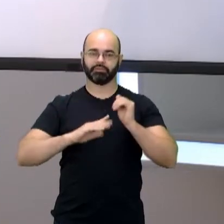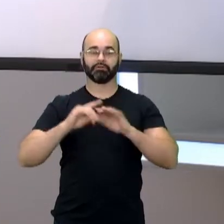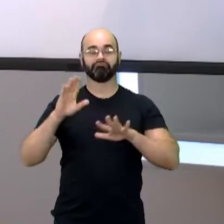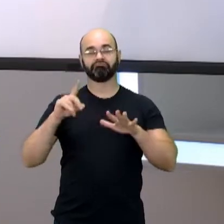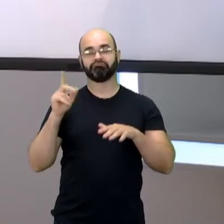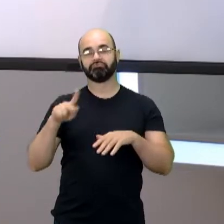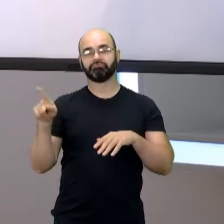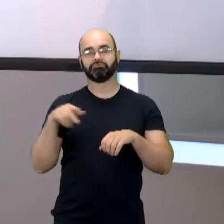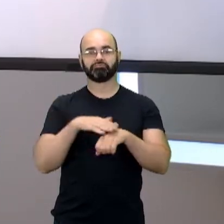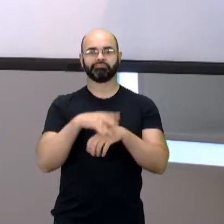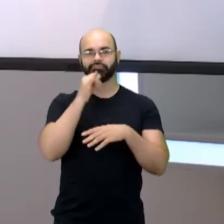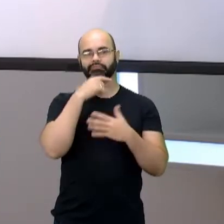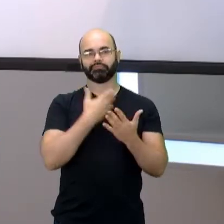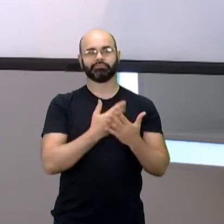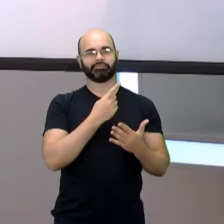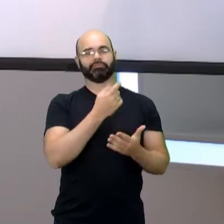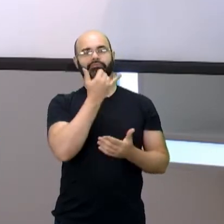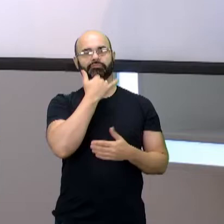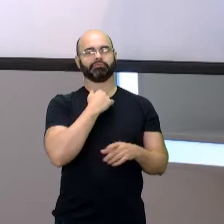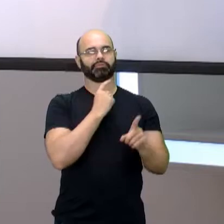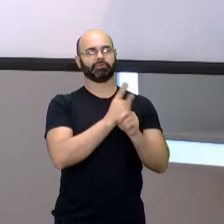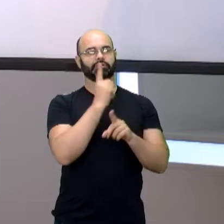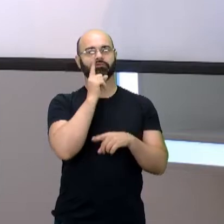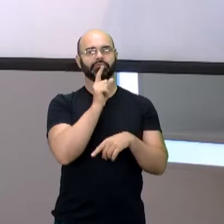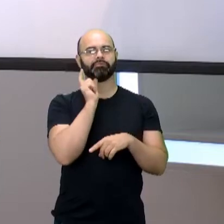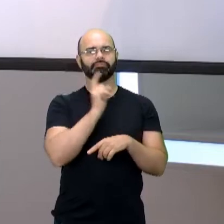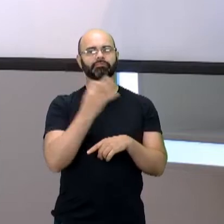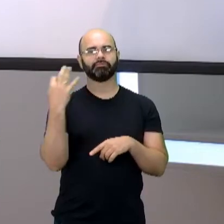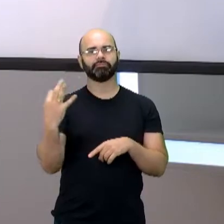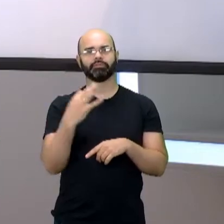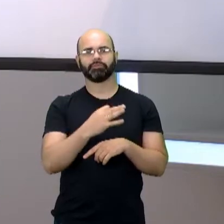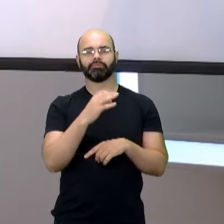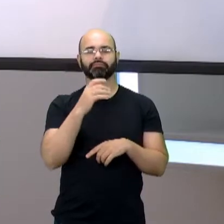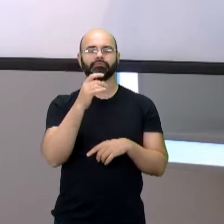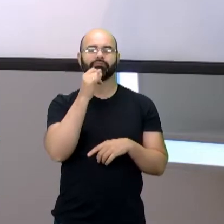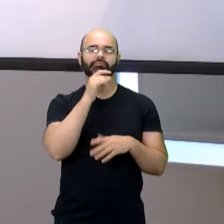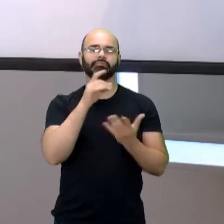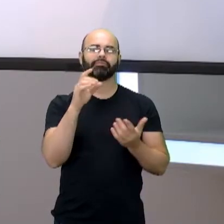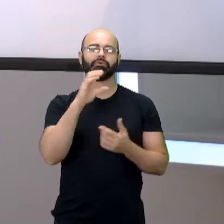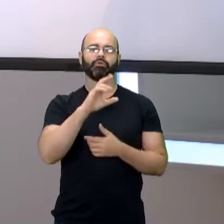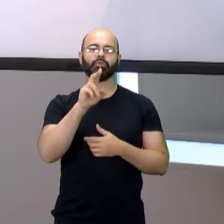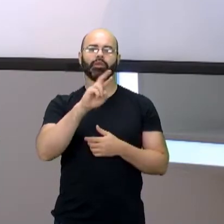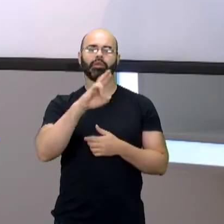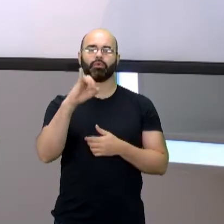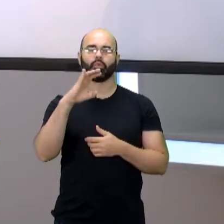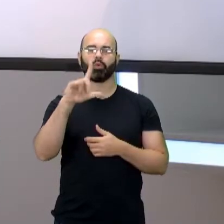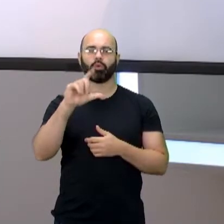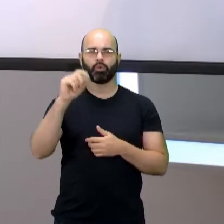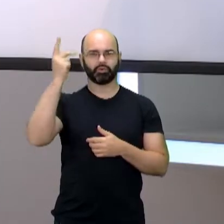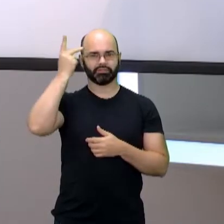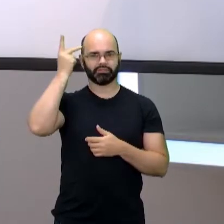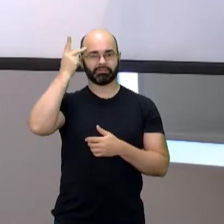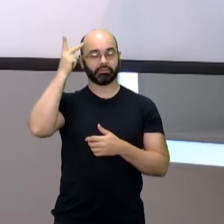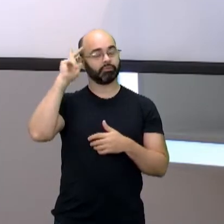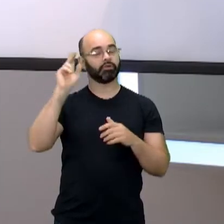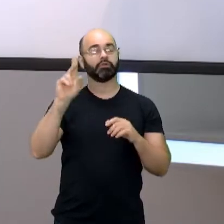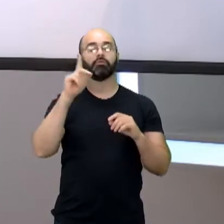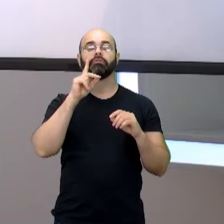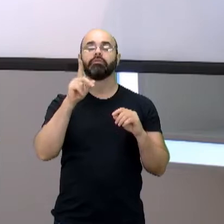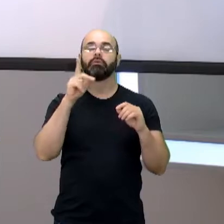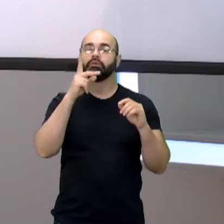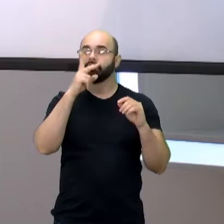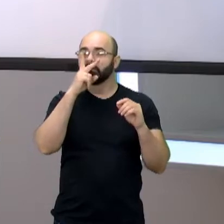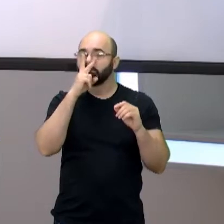vá procurar o aluno e não ache igualzinho lá no caderno do currículo do Estado de São Paulo. Mas pense que é um recorte